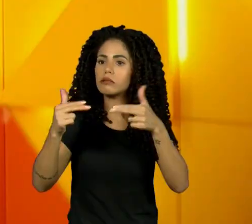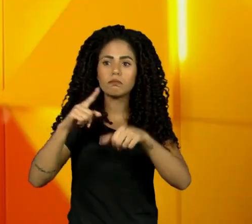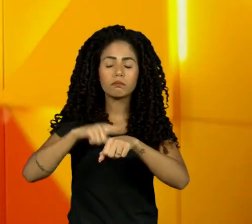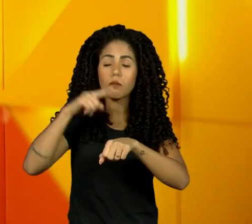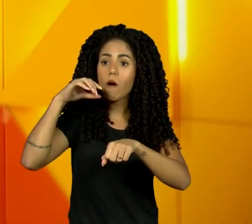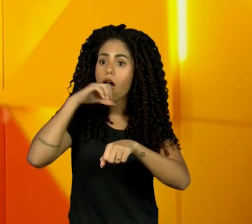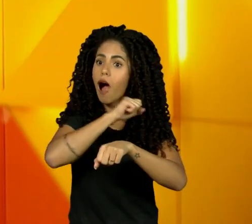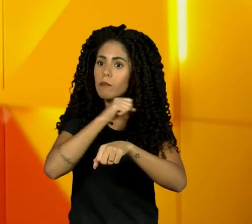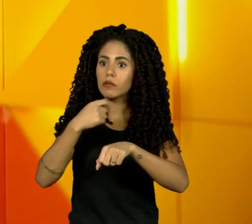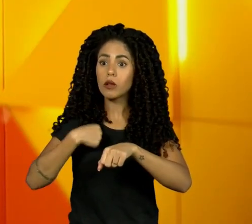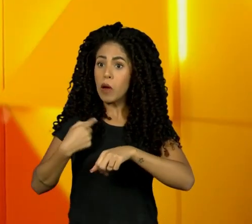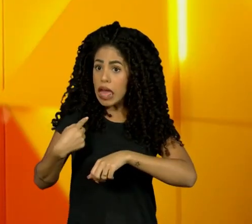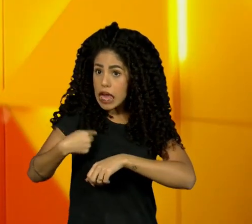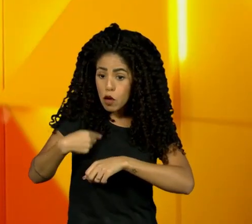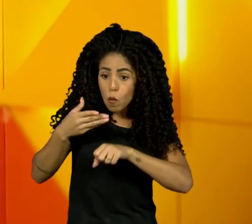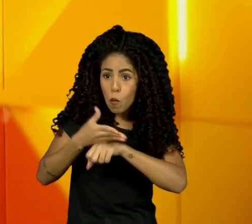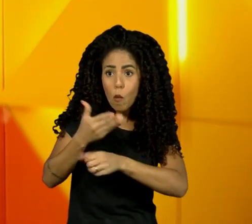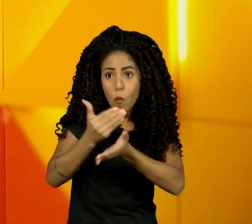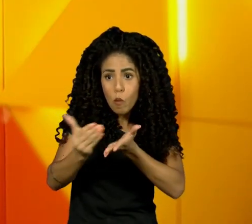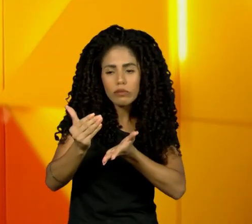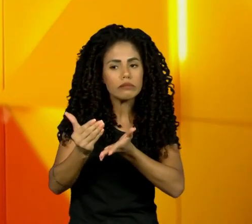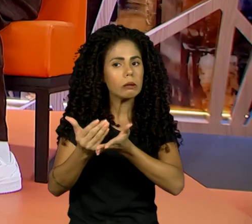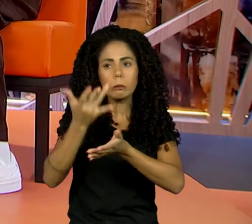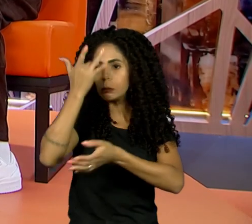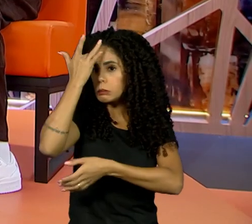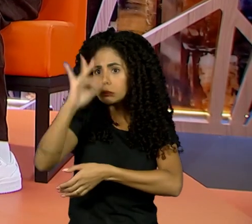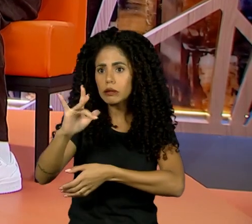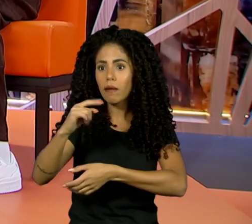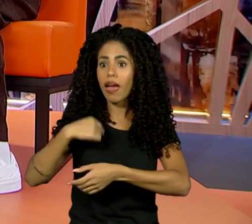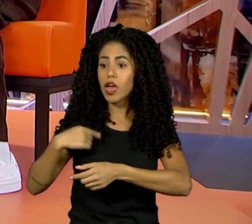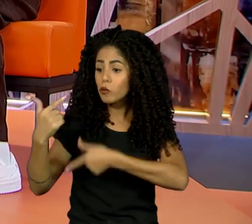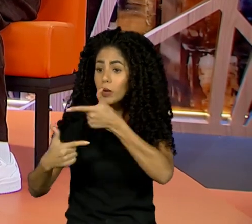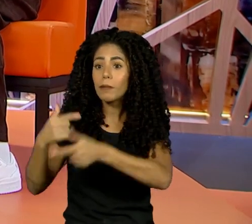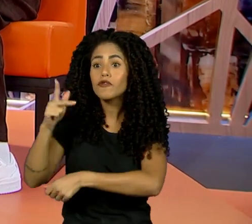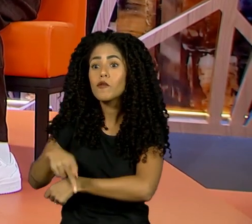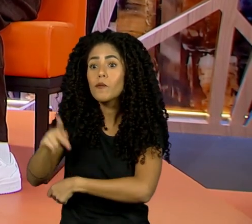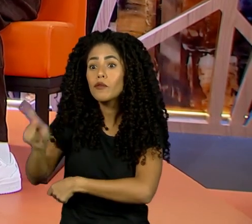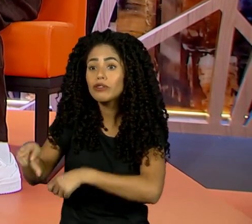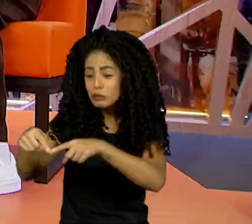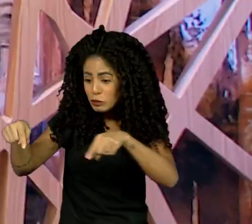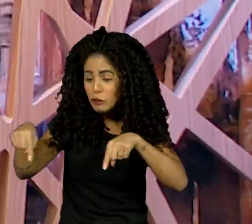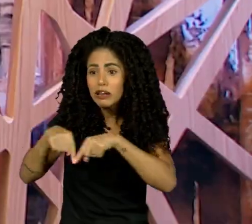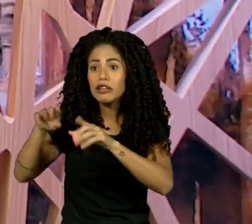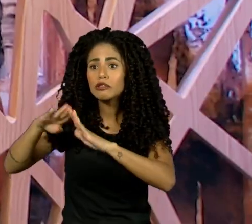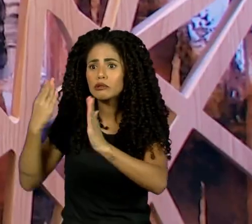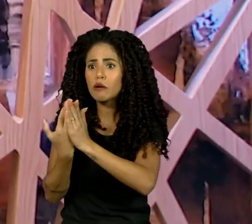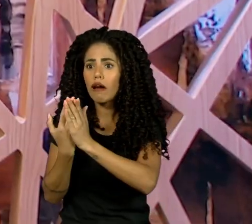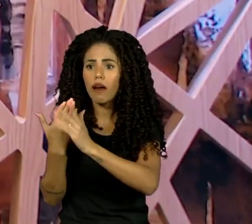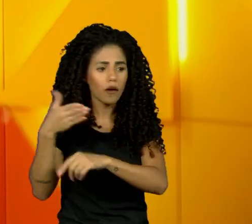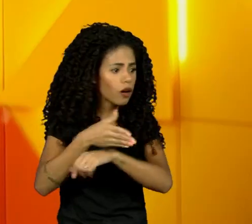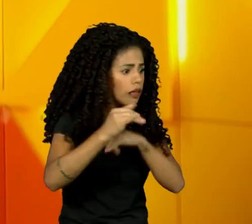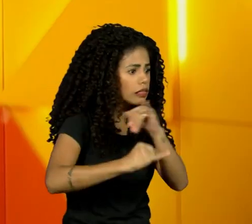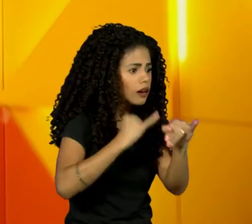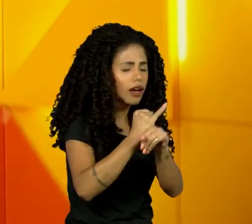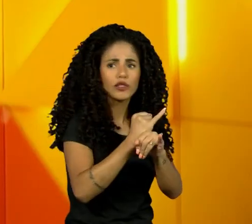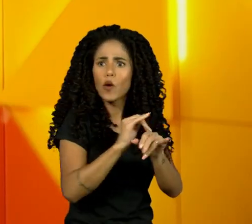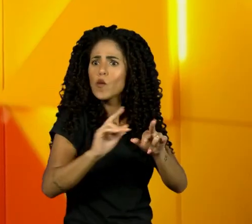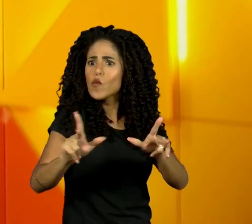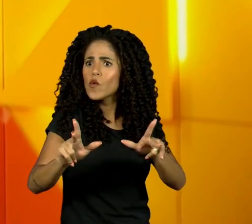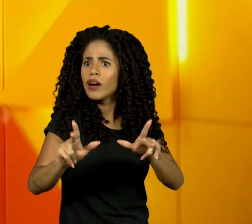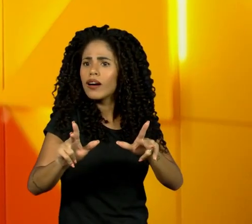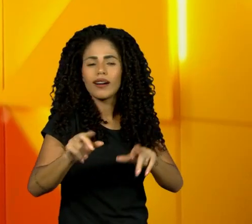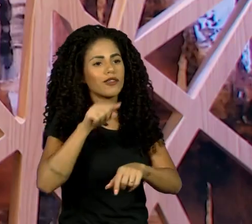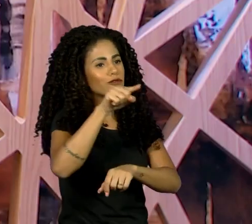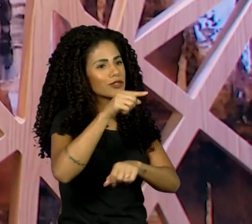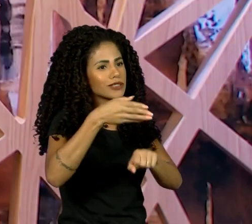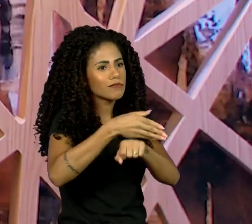Exatamente. Eu vou de um professor na sala de aula para um influenciador com milhões de seguidores em menos de 2 meses. Você participou do BBB de